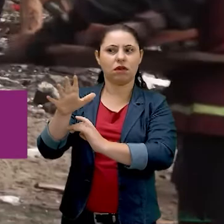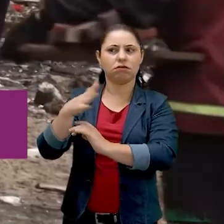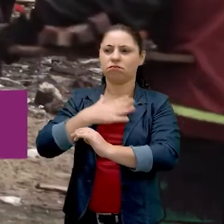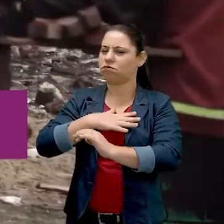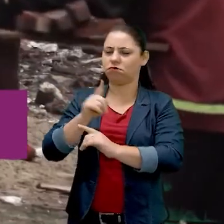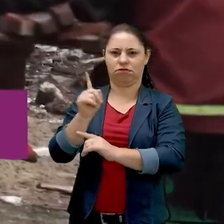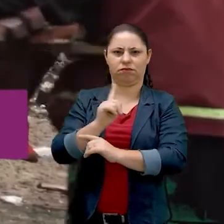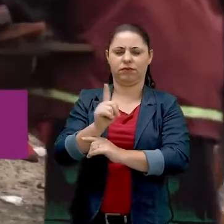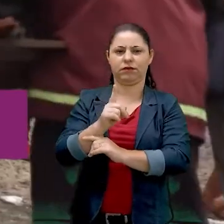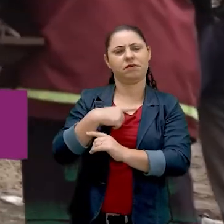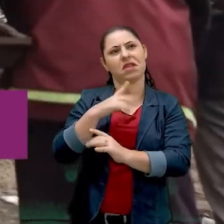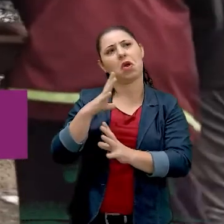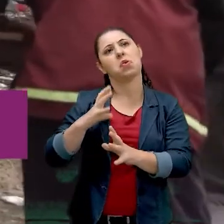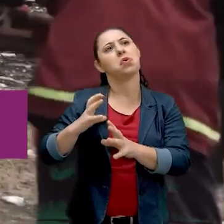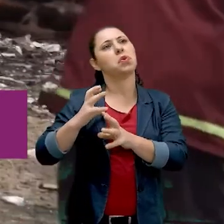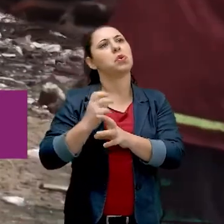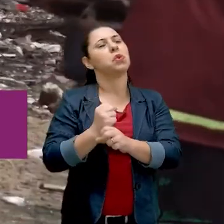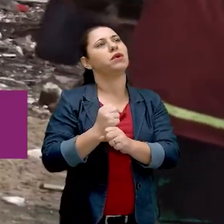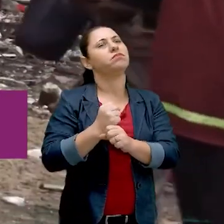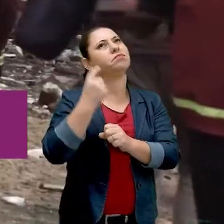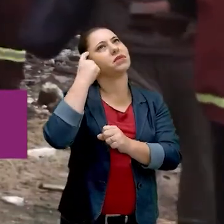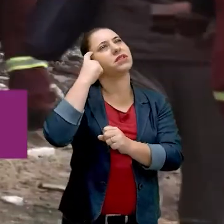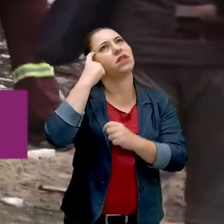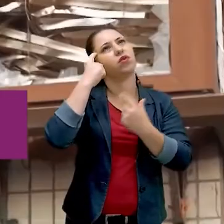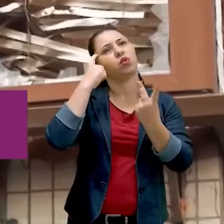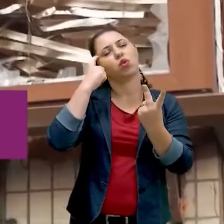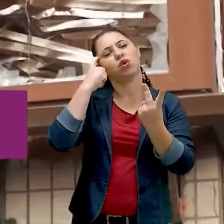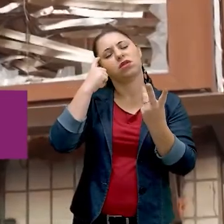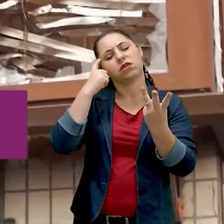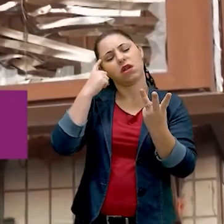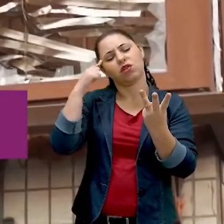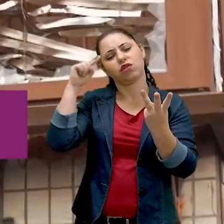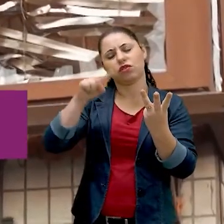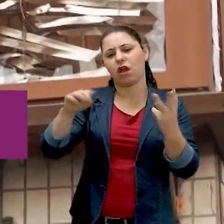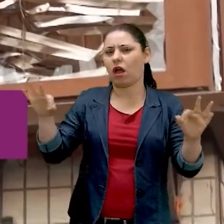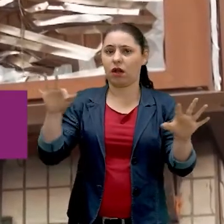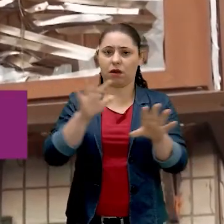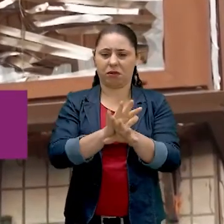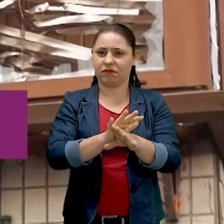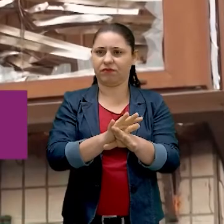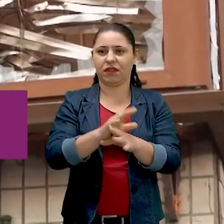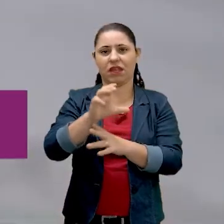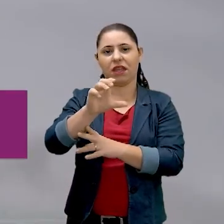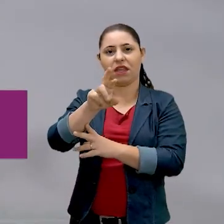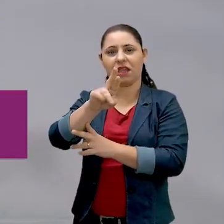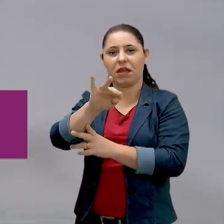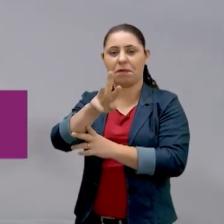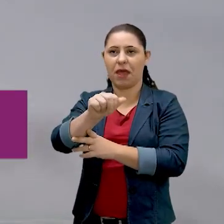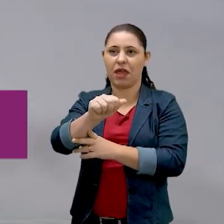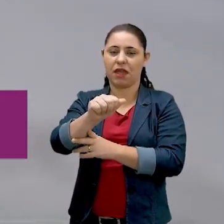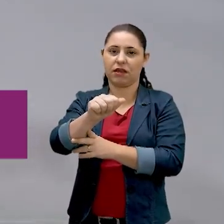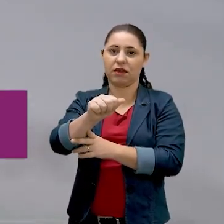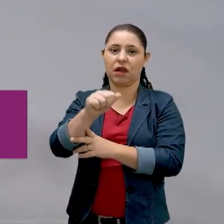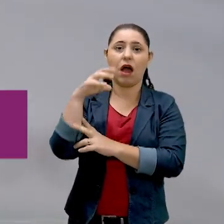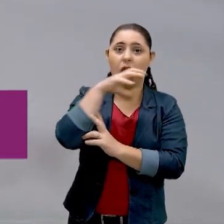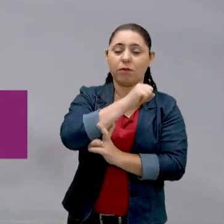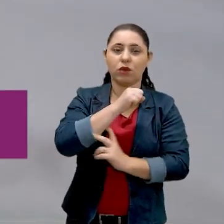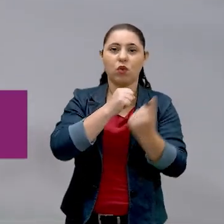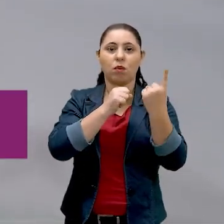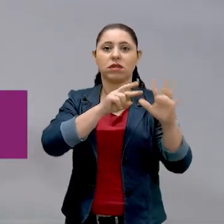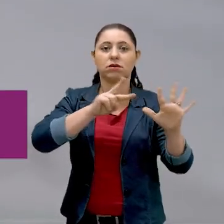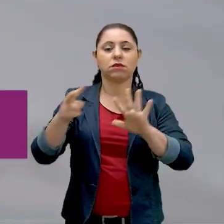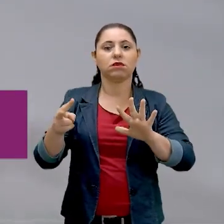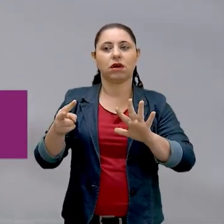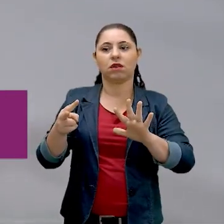Ele calculava 2, 3 dias ali, ele acaba com o fato, pronto. Igual ele fez na Crimeia, rapidão, né? Uma semana. Só que ele não imaginava